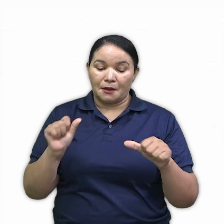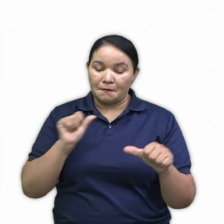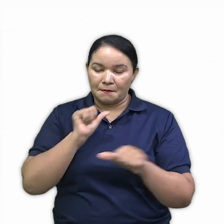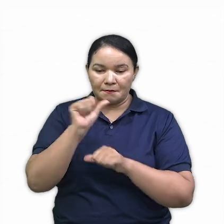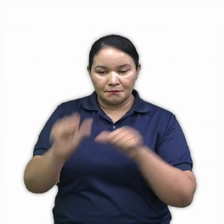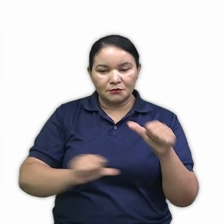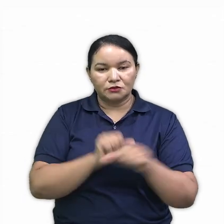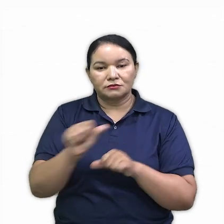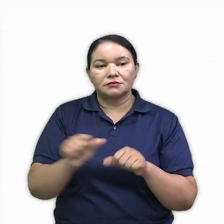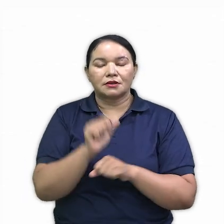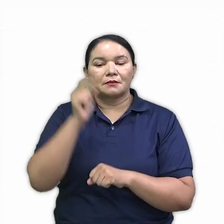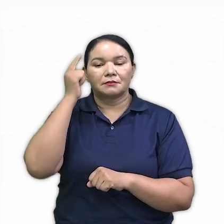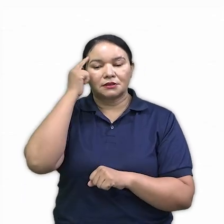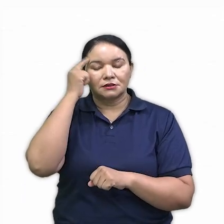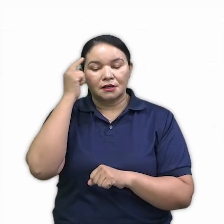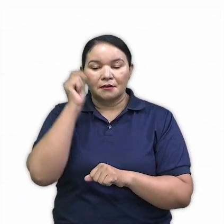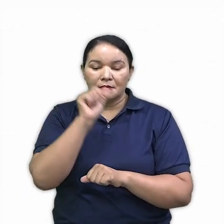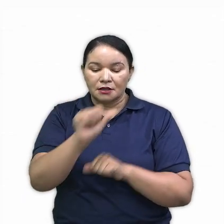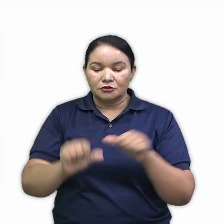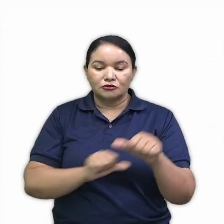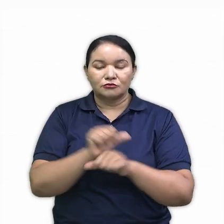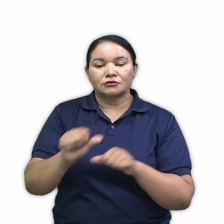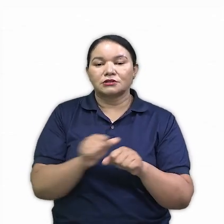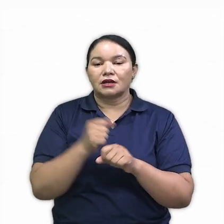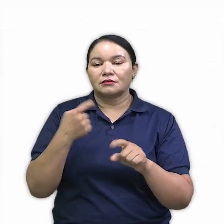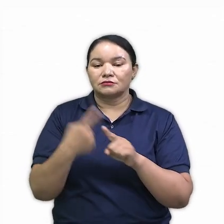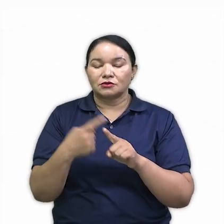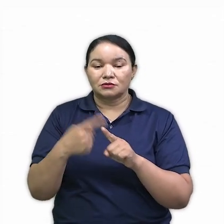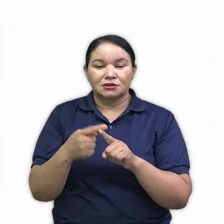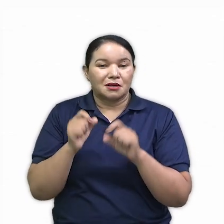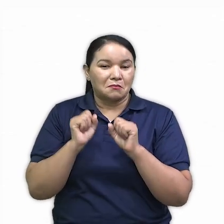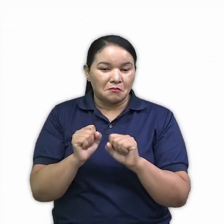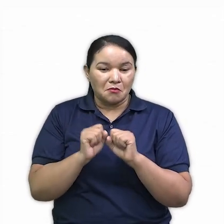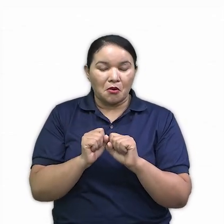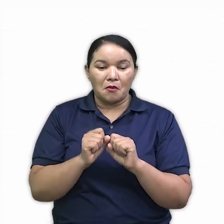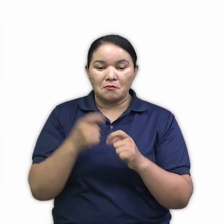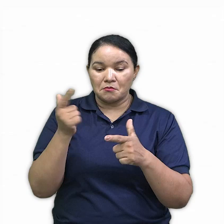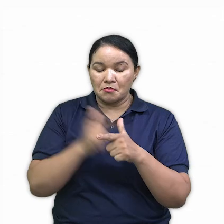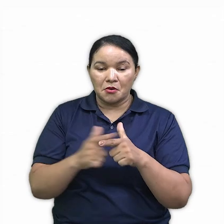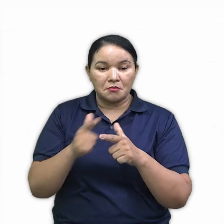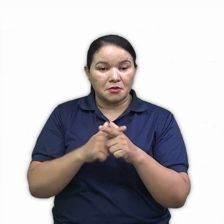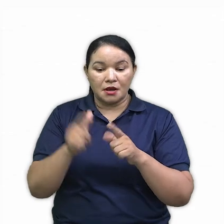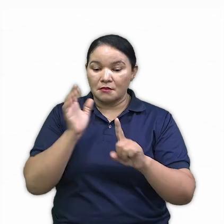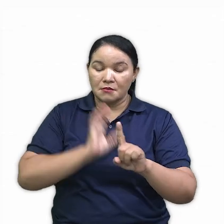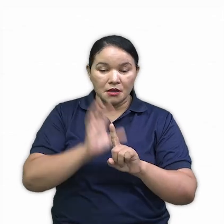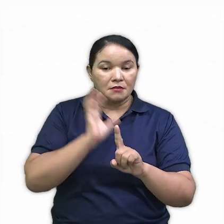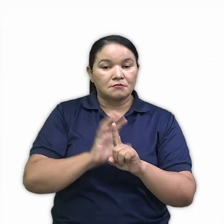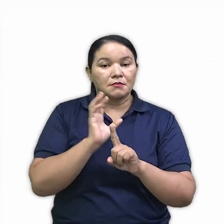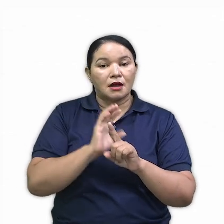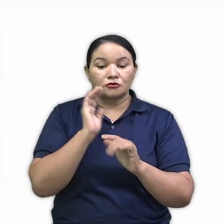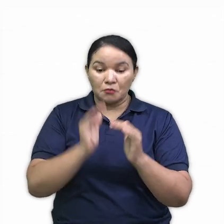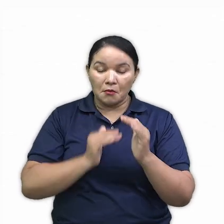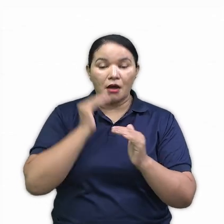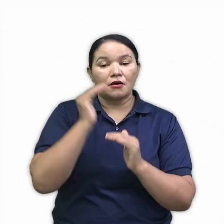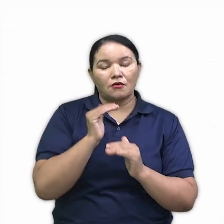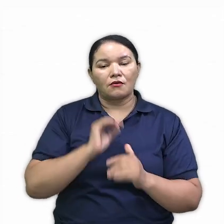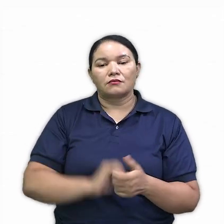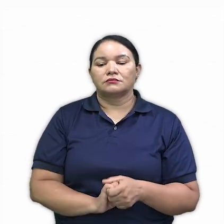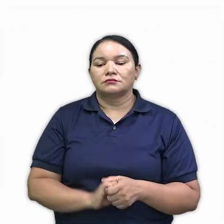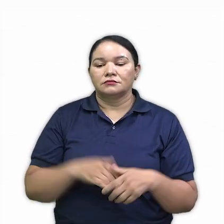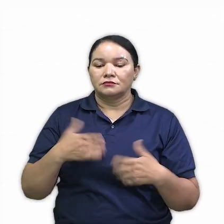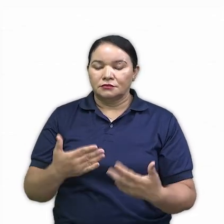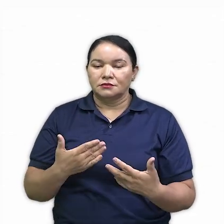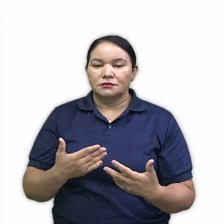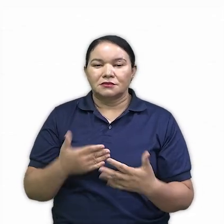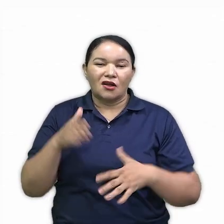está, né, causando um impacto maior. Não, ele pode não ter vivido as mesmas lutas, ele não nasceu